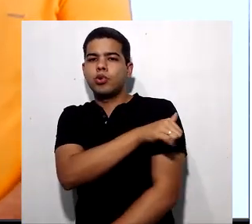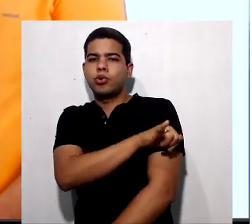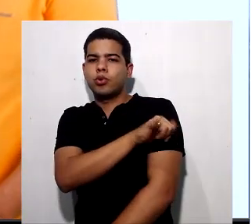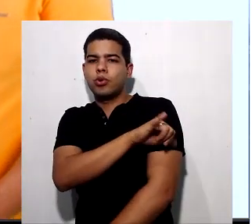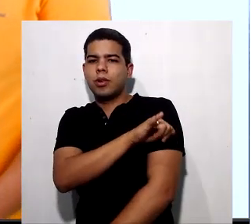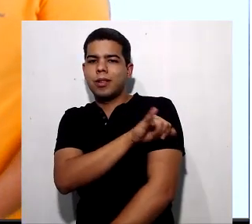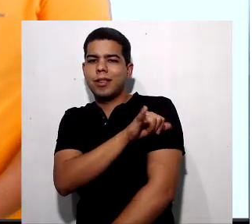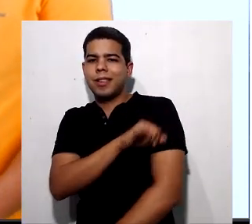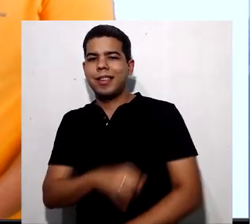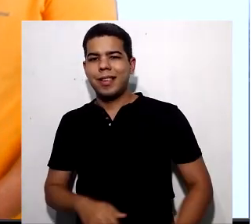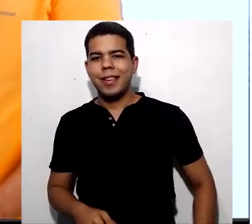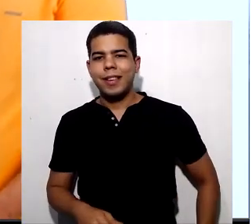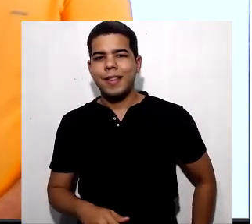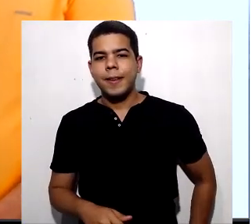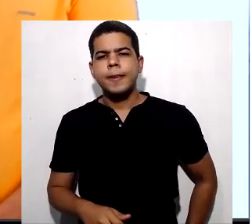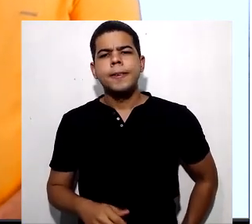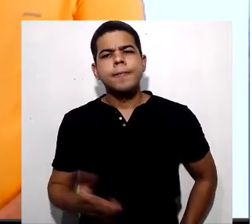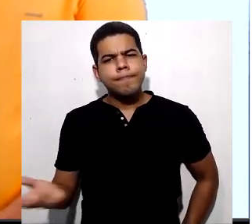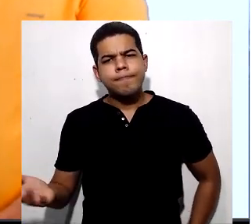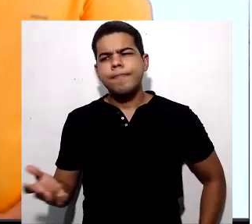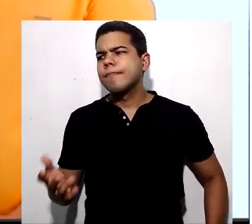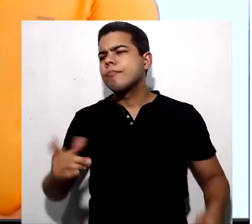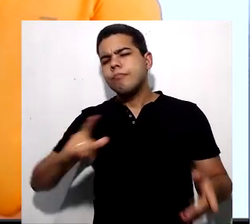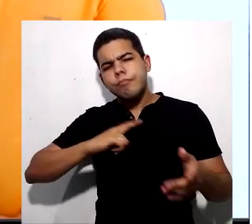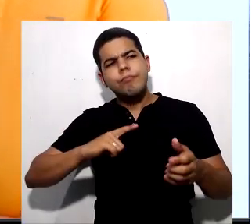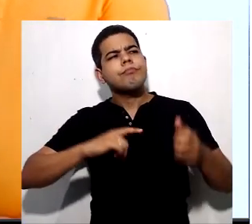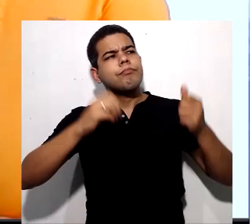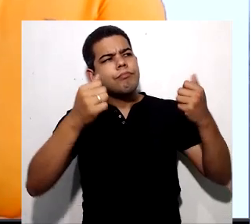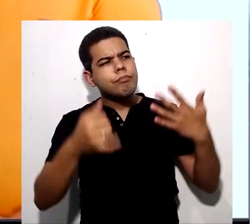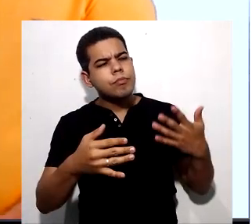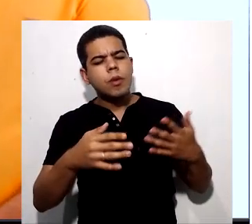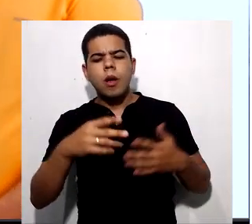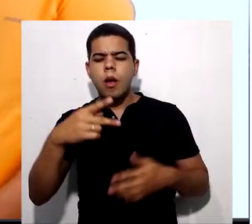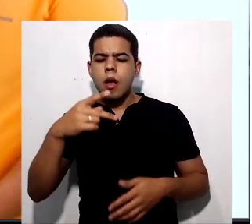interessante, que foram os pogrões, essa perseguição